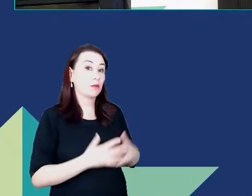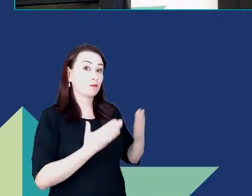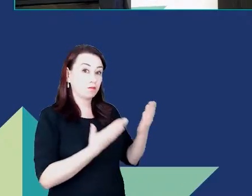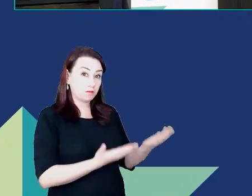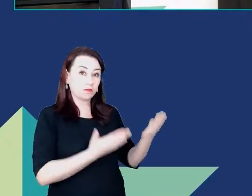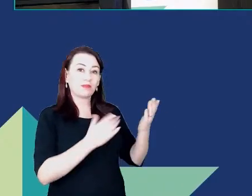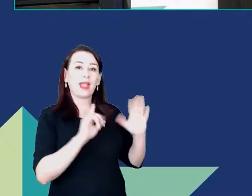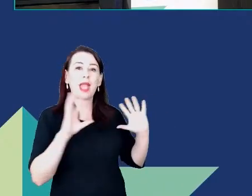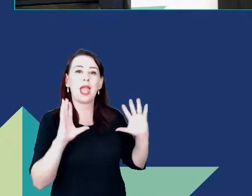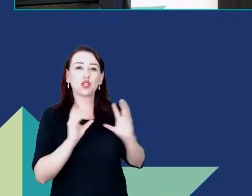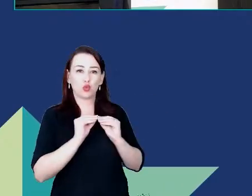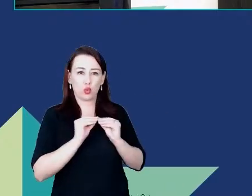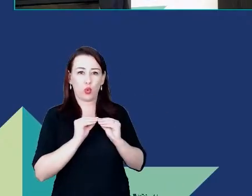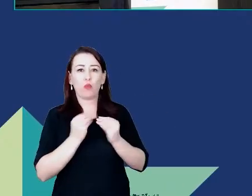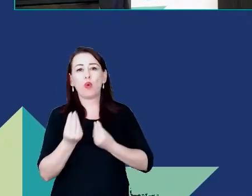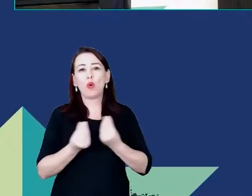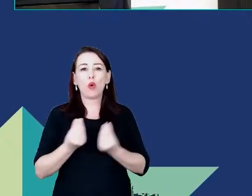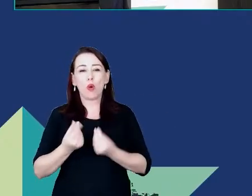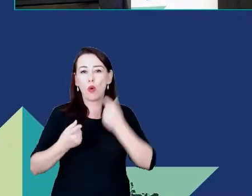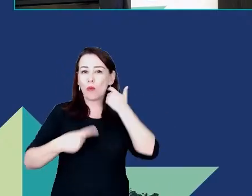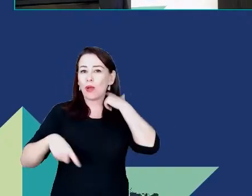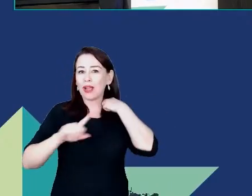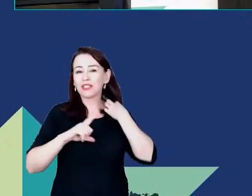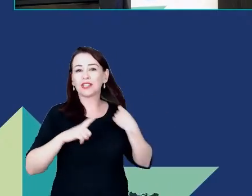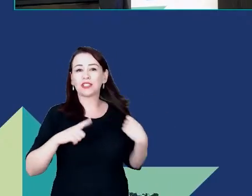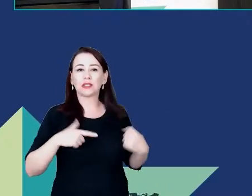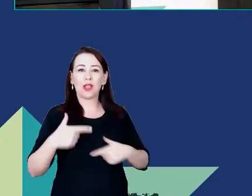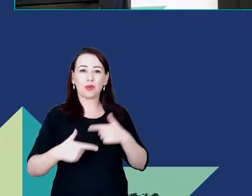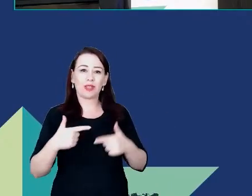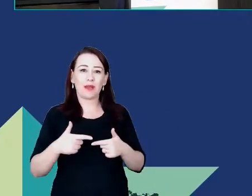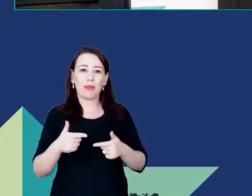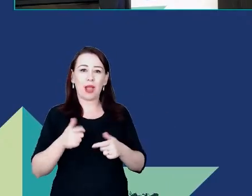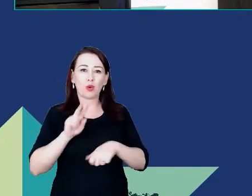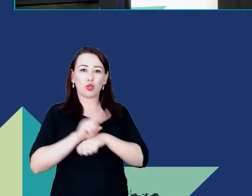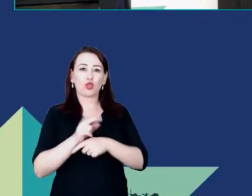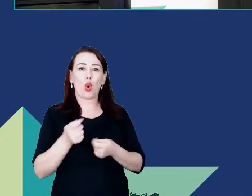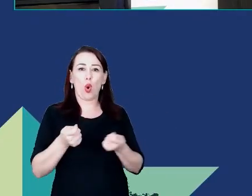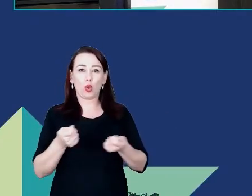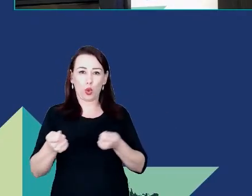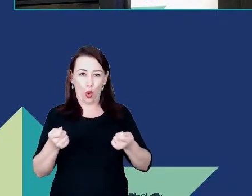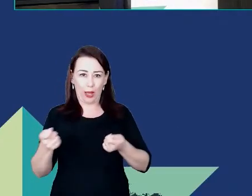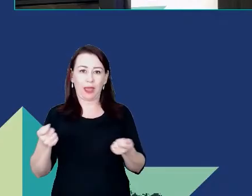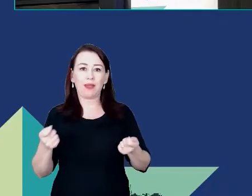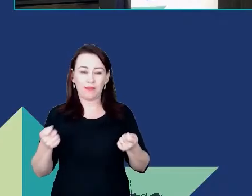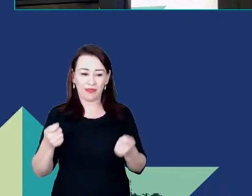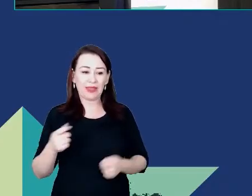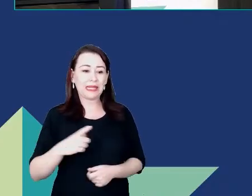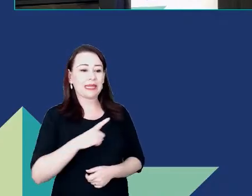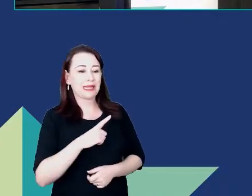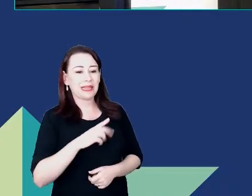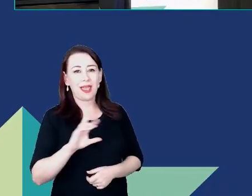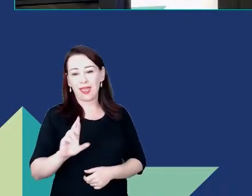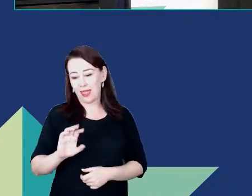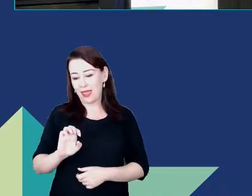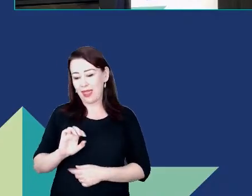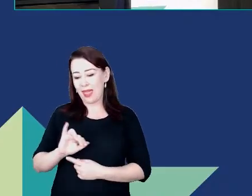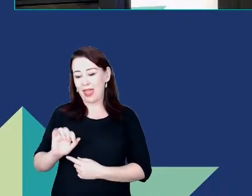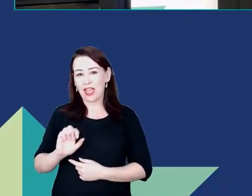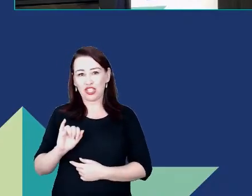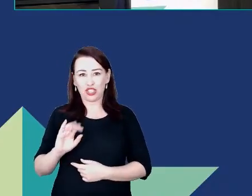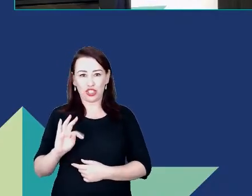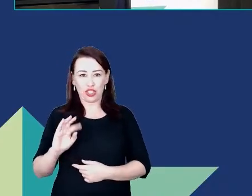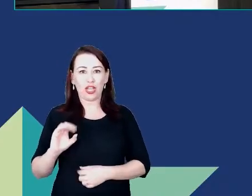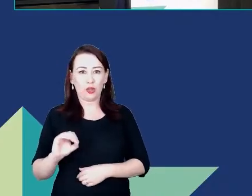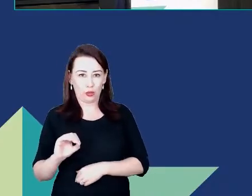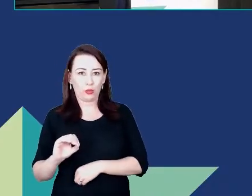né, que normalmente é feito aí nessa disposição de rejeitos, né. Lembrando